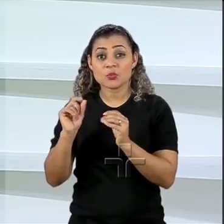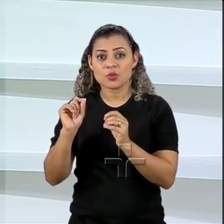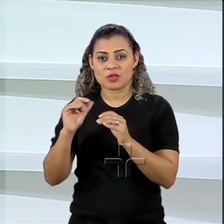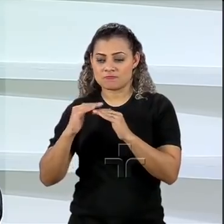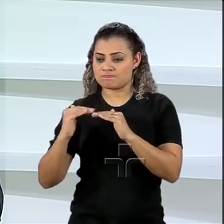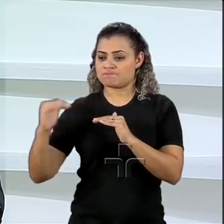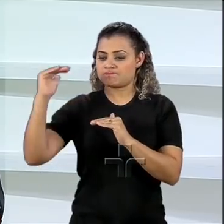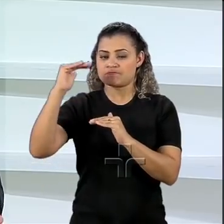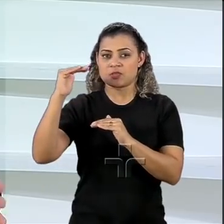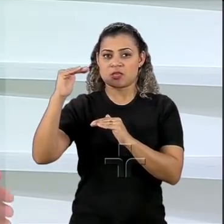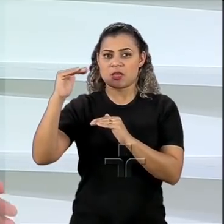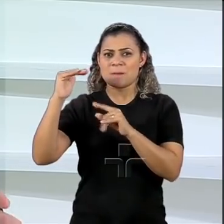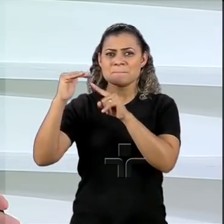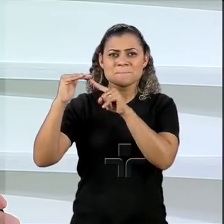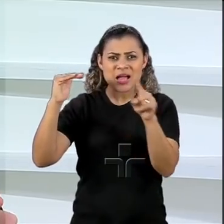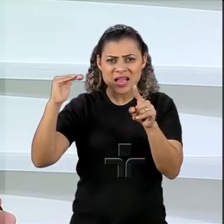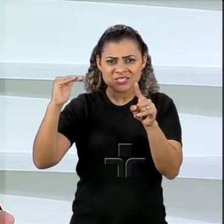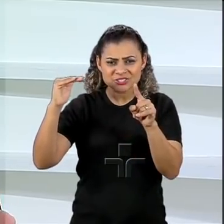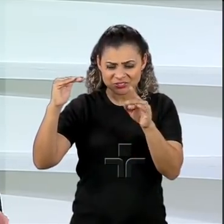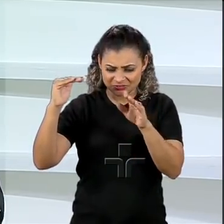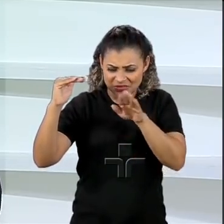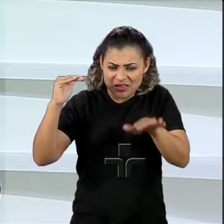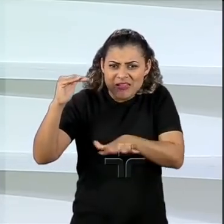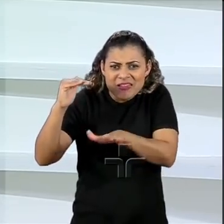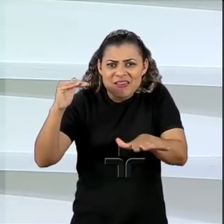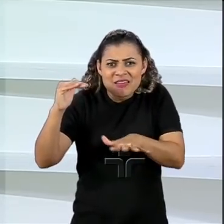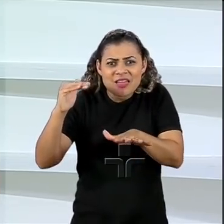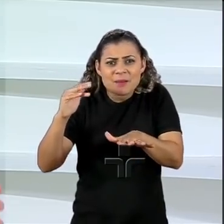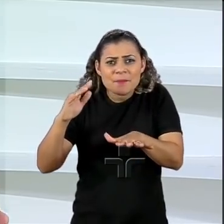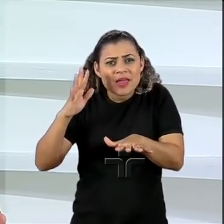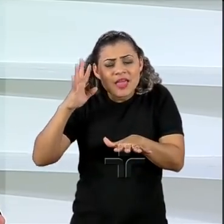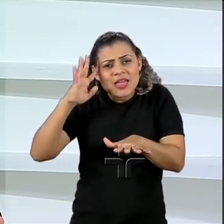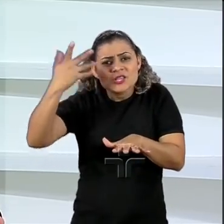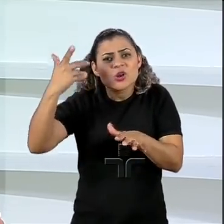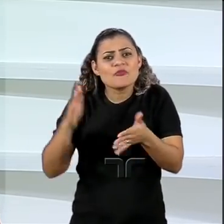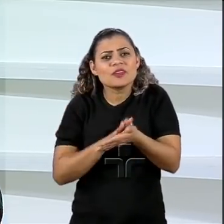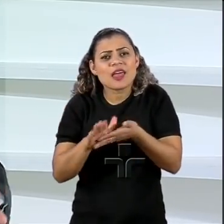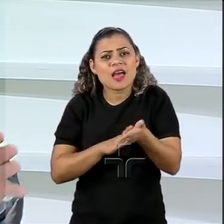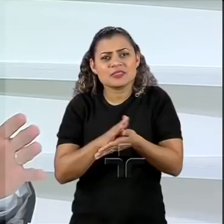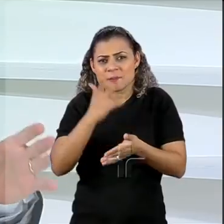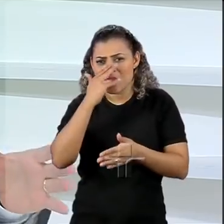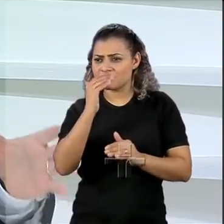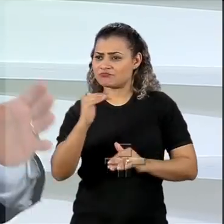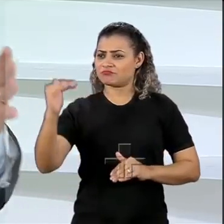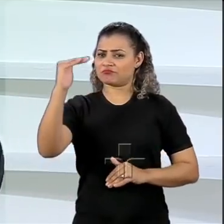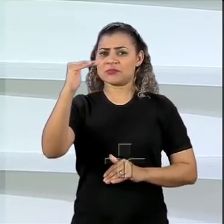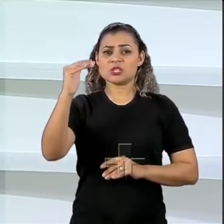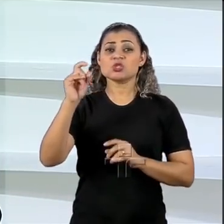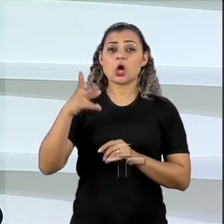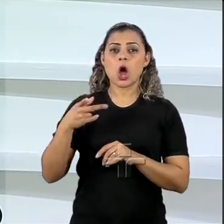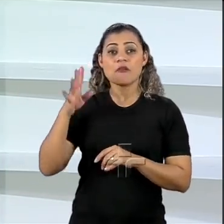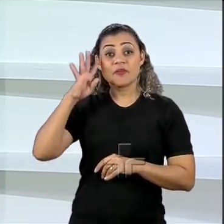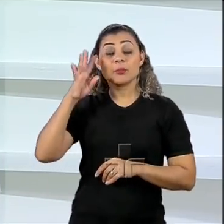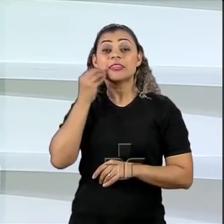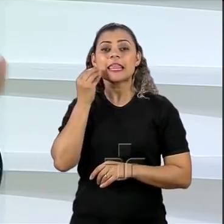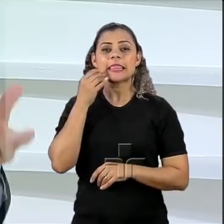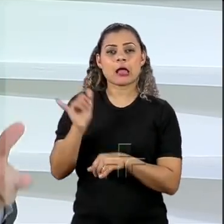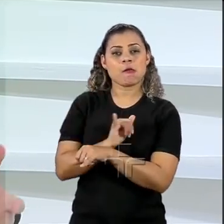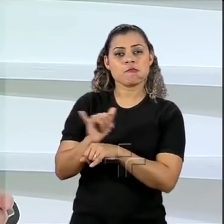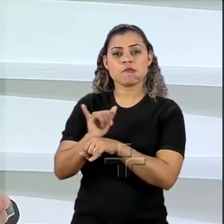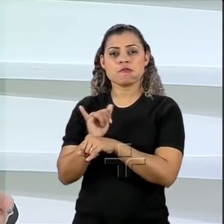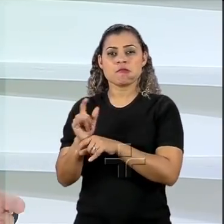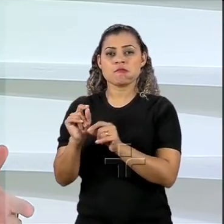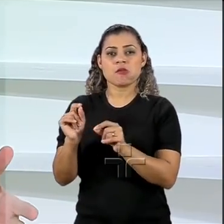meios. Então, se traçou um objetivo geral de alcançar o cerne do sistema político e os meios para se chegar a esse resultado